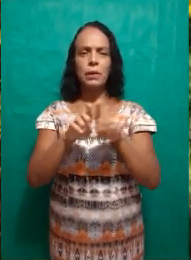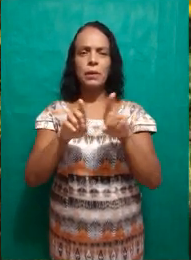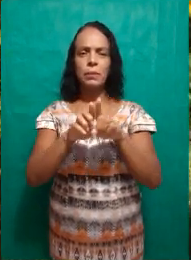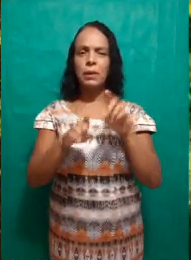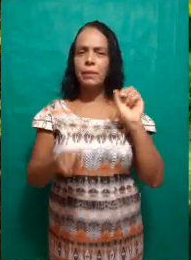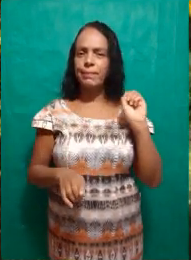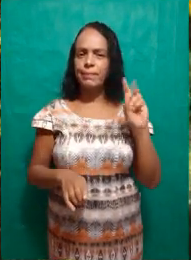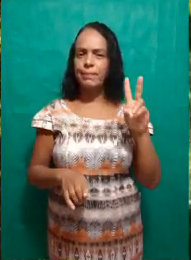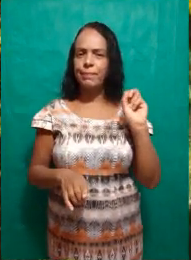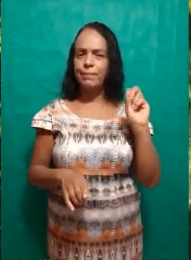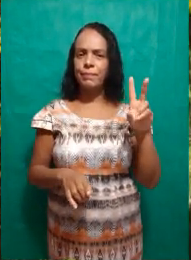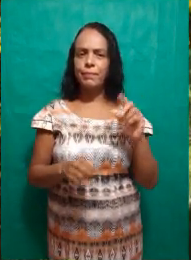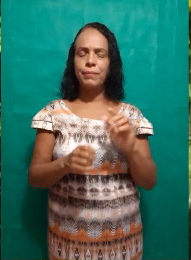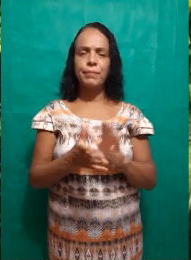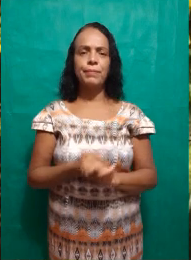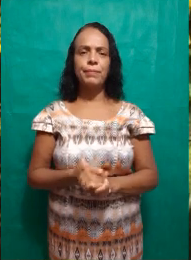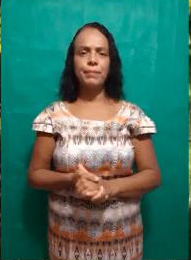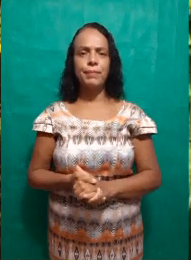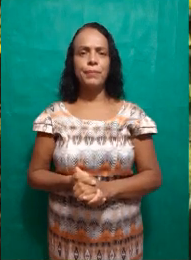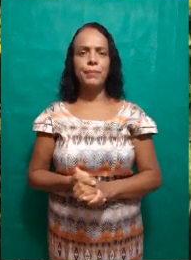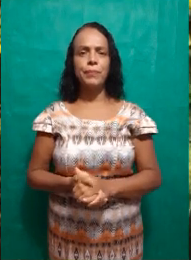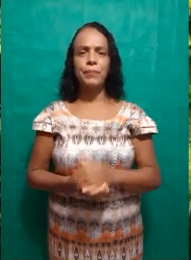tônicas azuis.